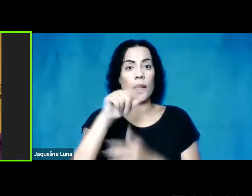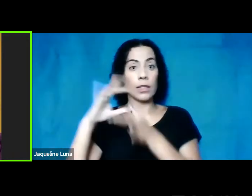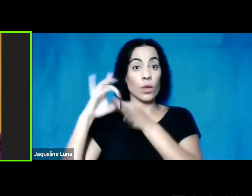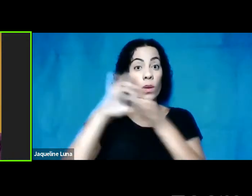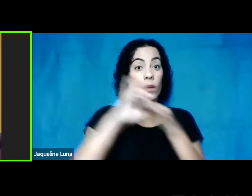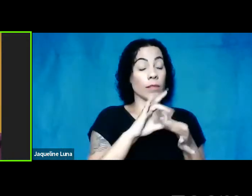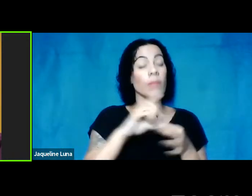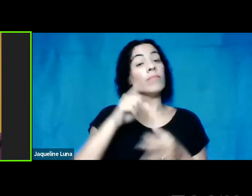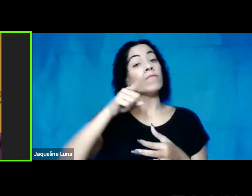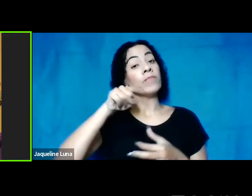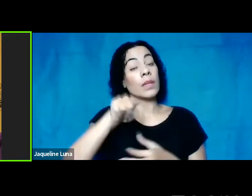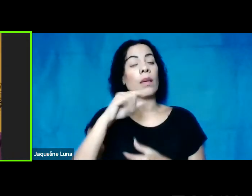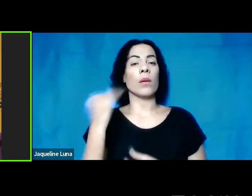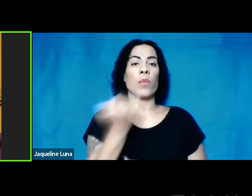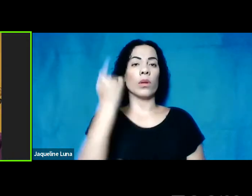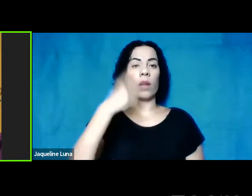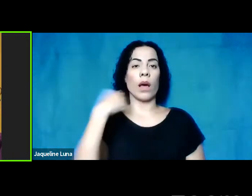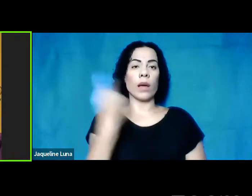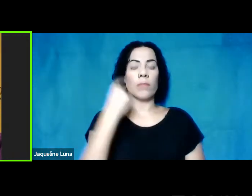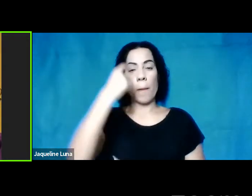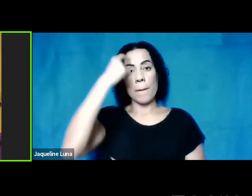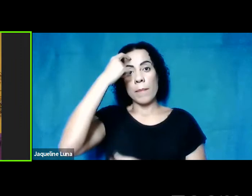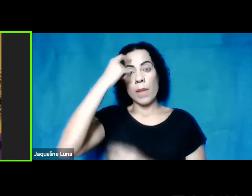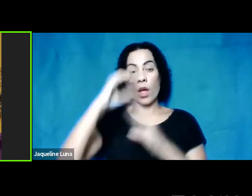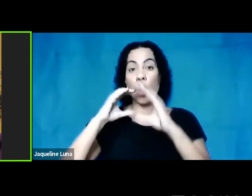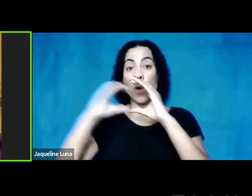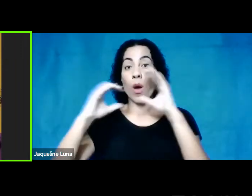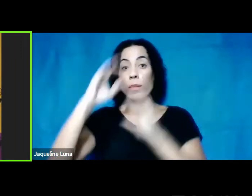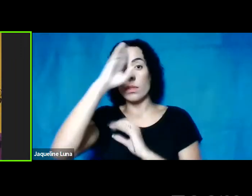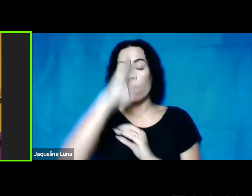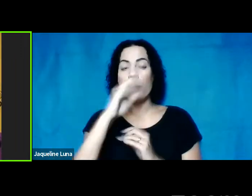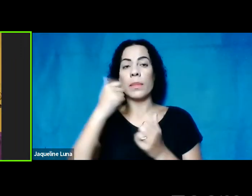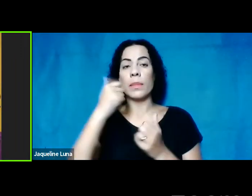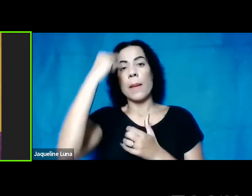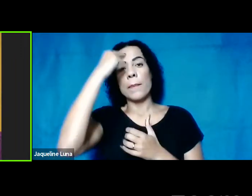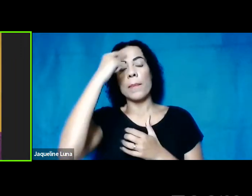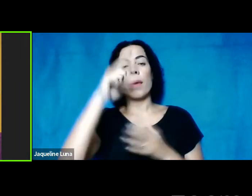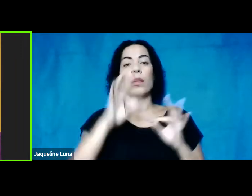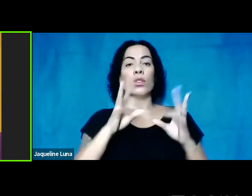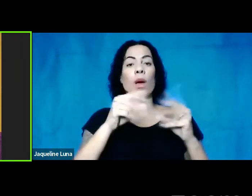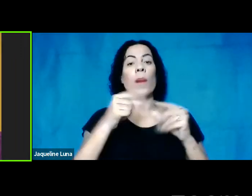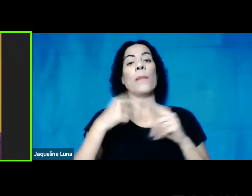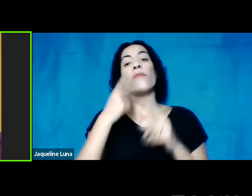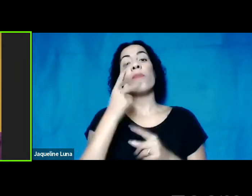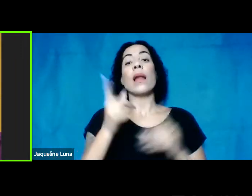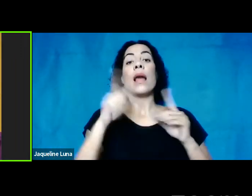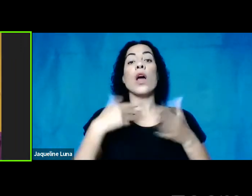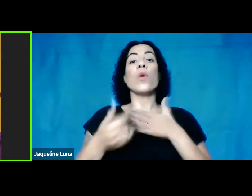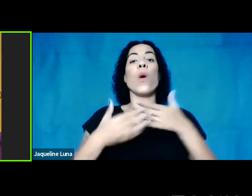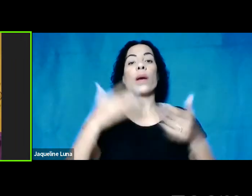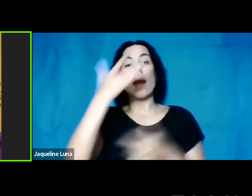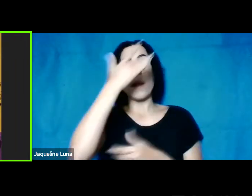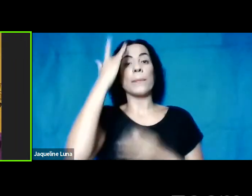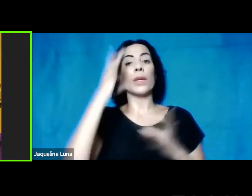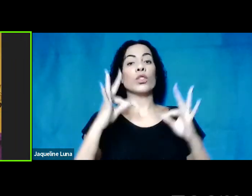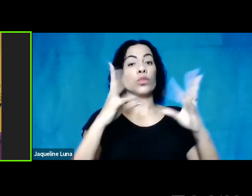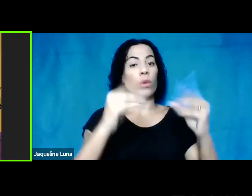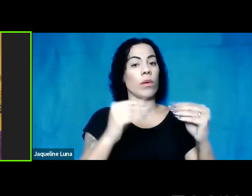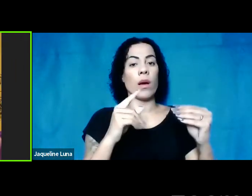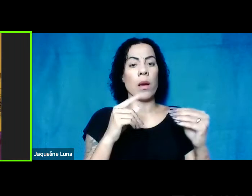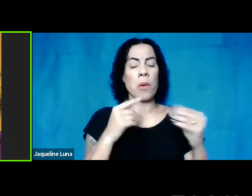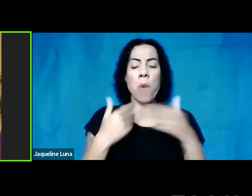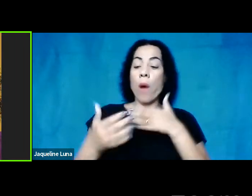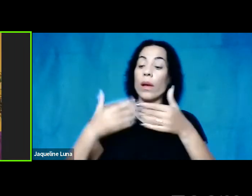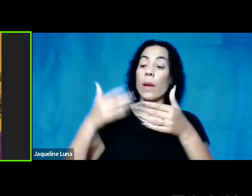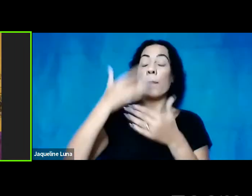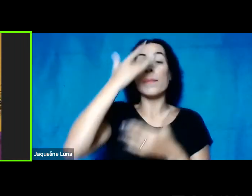tenha dimensão quando a gente pensa nessa comunicação pública que tem que ser para qualquer pessoa, né? Que qualquer pessoa é essa que a gente está pensando. E